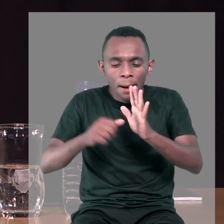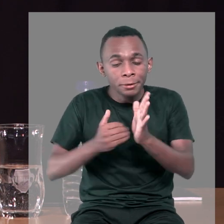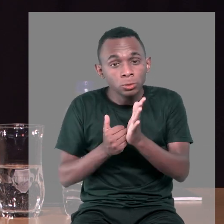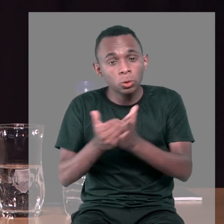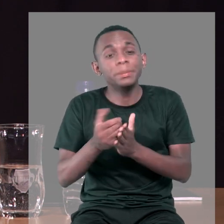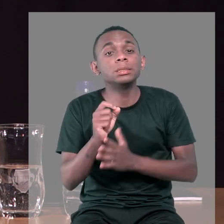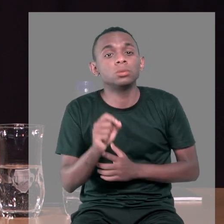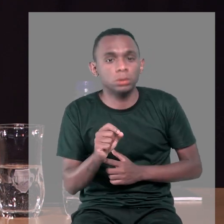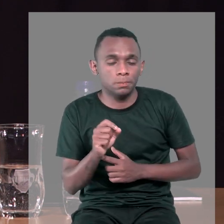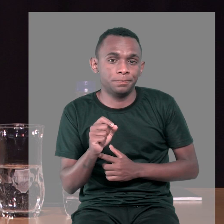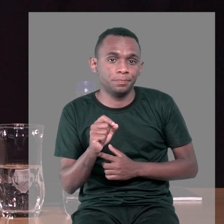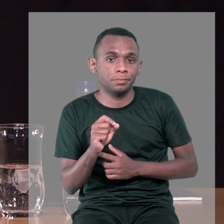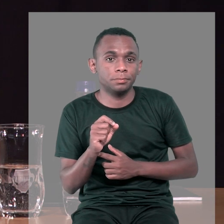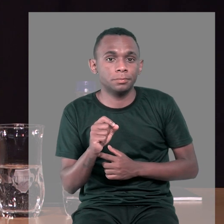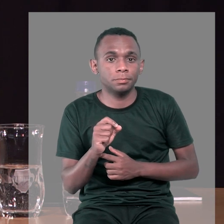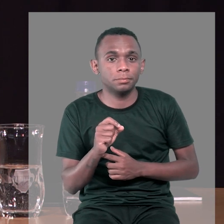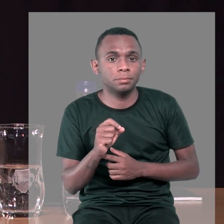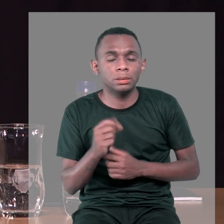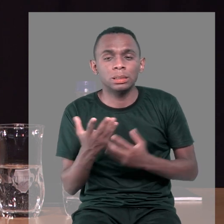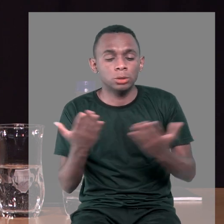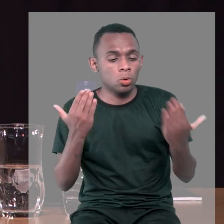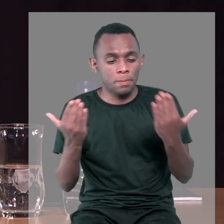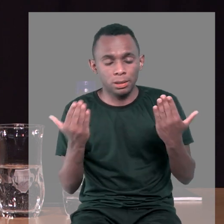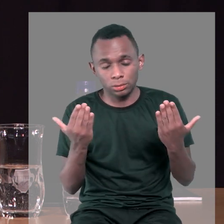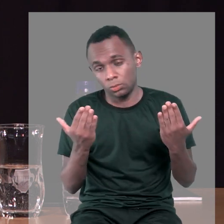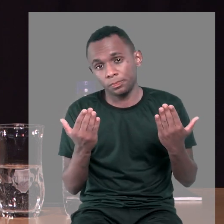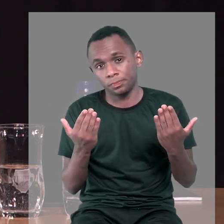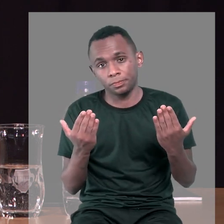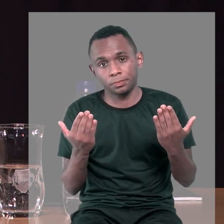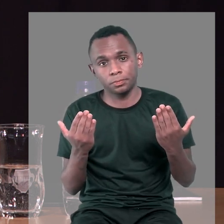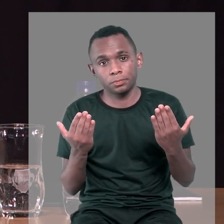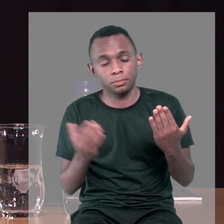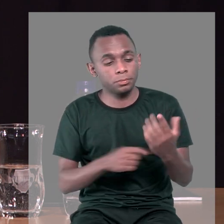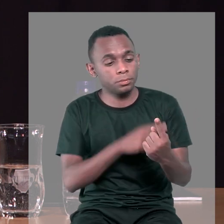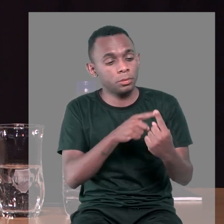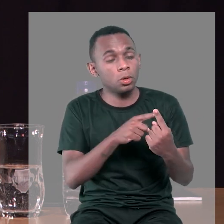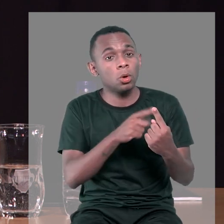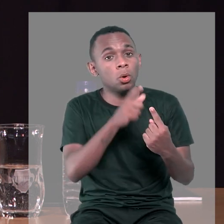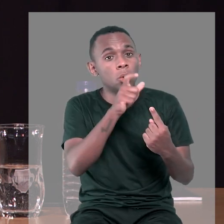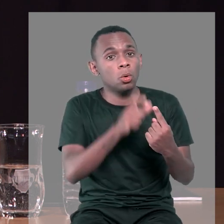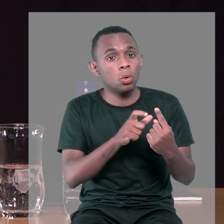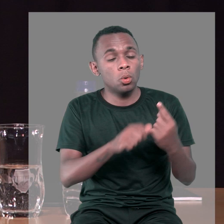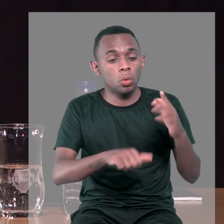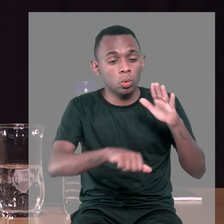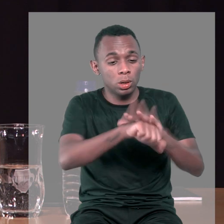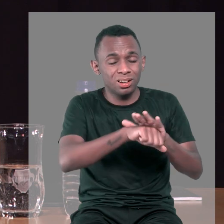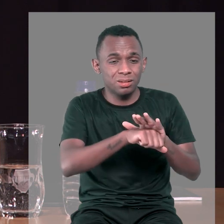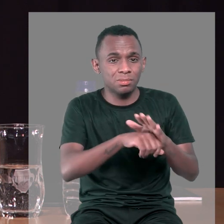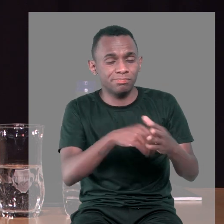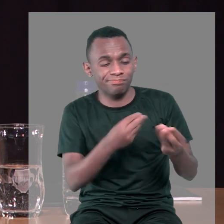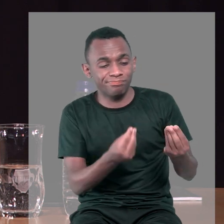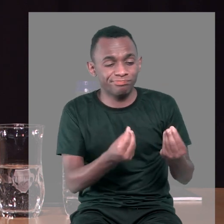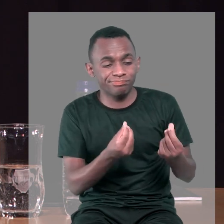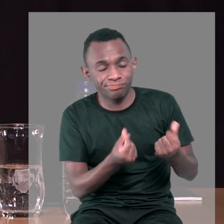e o seu perpetrador, o seu criminoso, que era um homem comum. Quer dizer, o que a Arendt estava